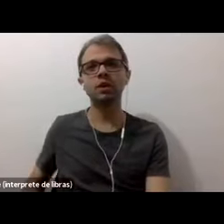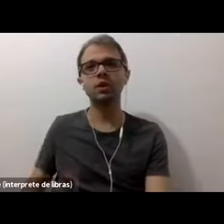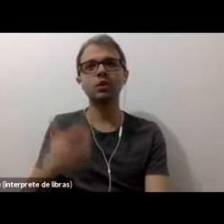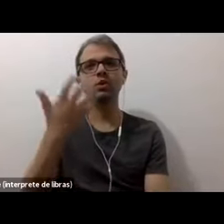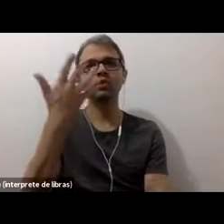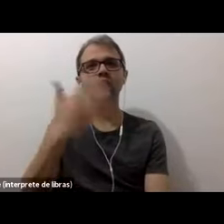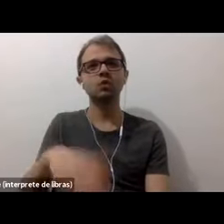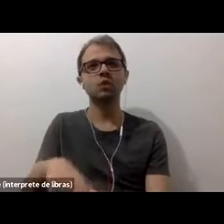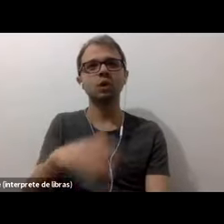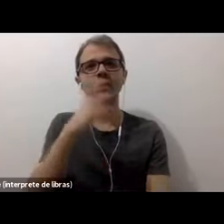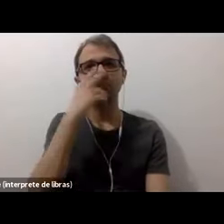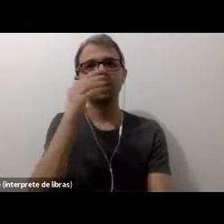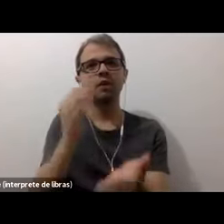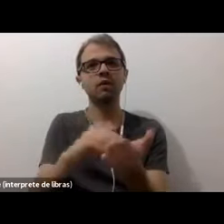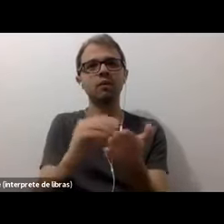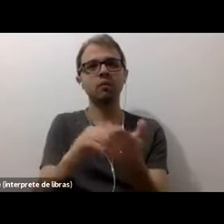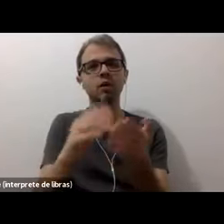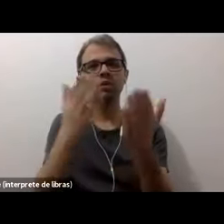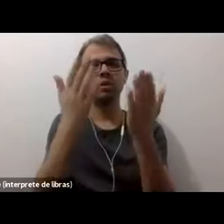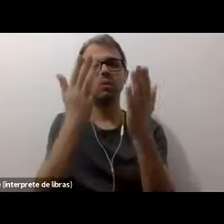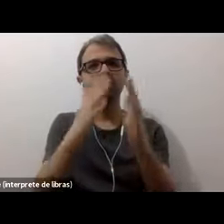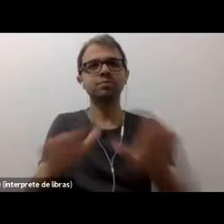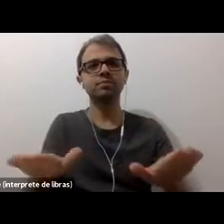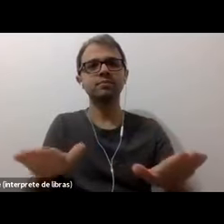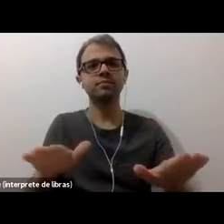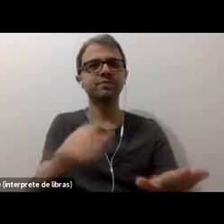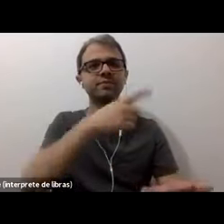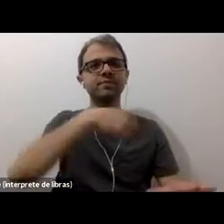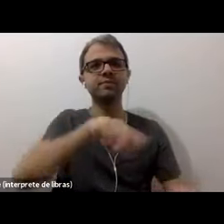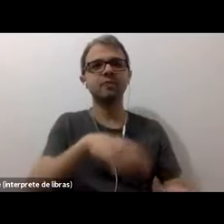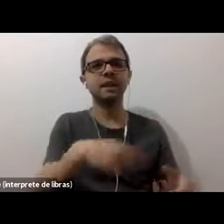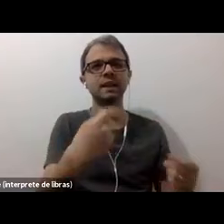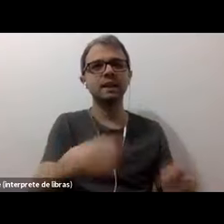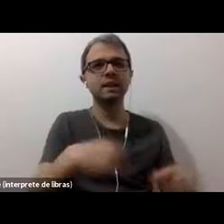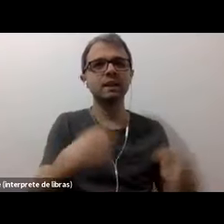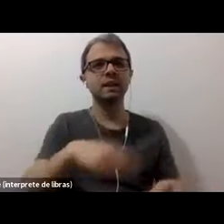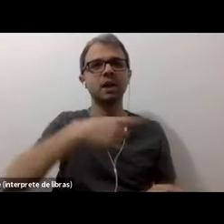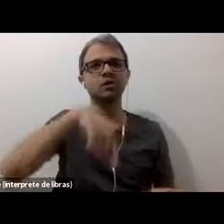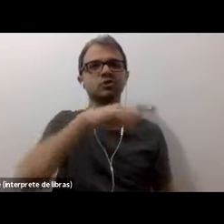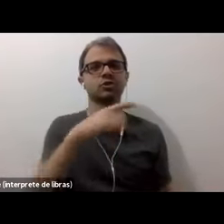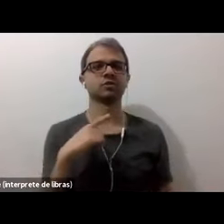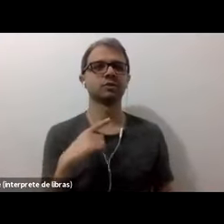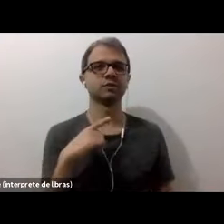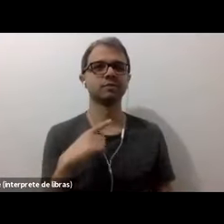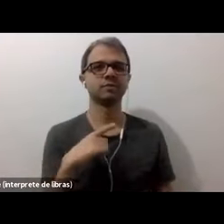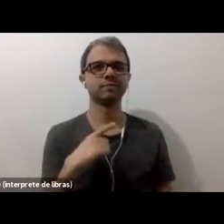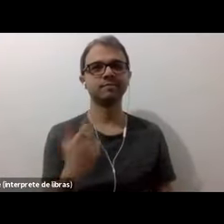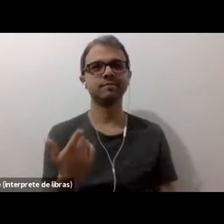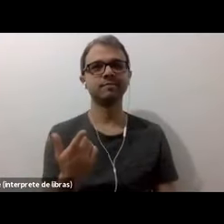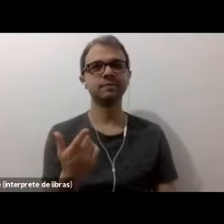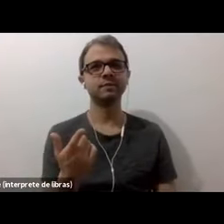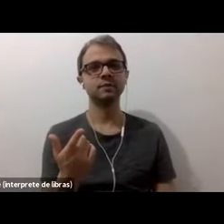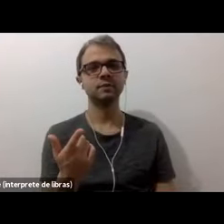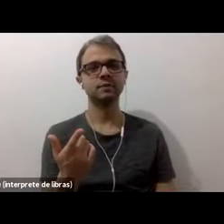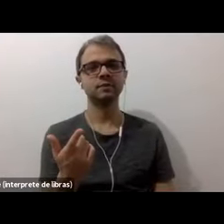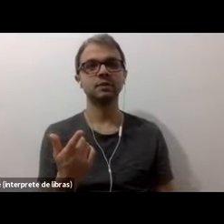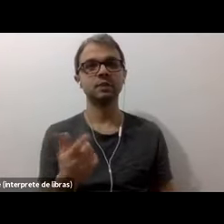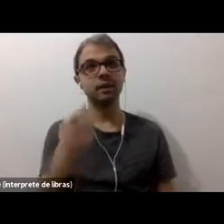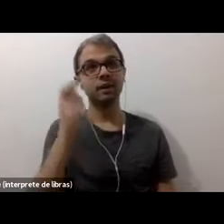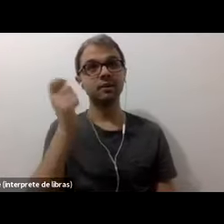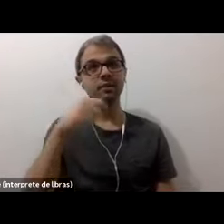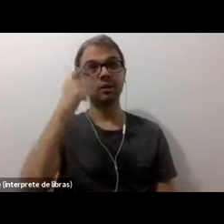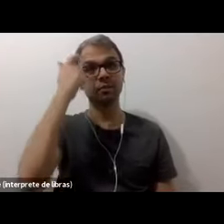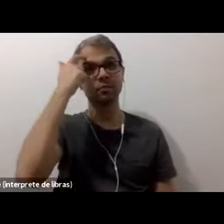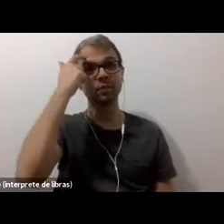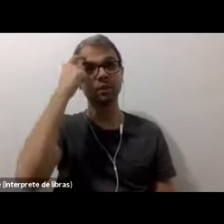essas deficiências e carências, para que a gente pudesse pensar de uma maneira mais adequada possível o retorno às crianças